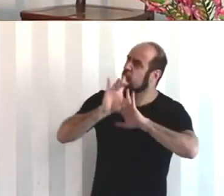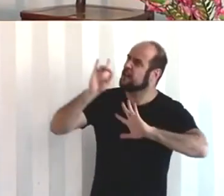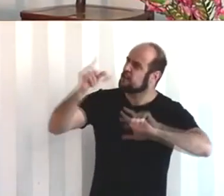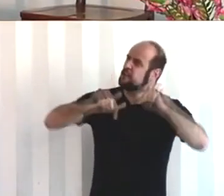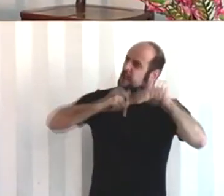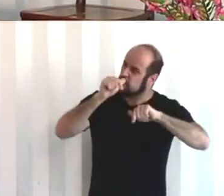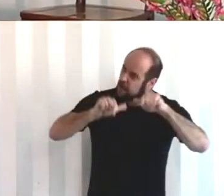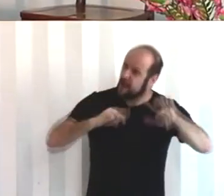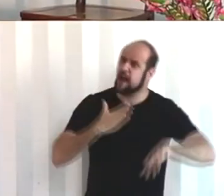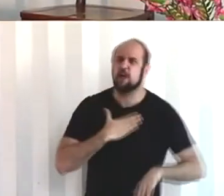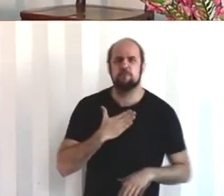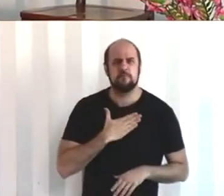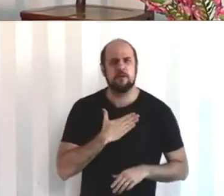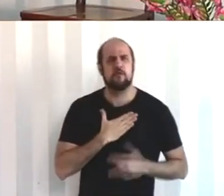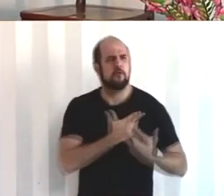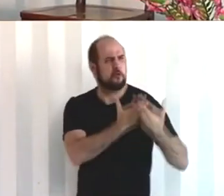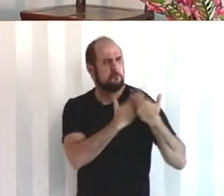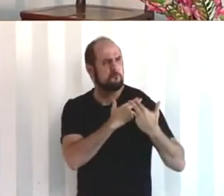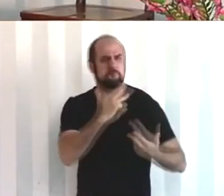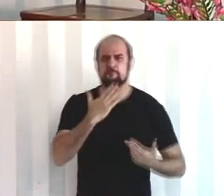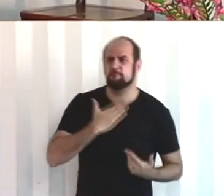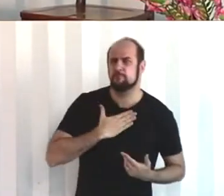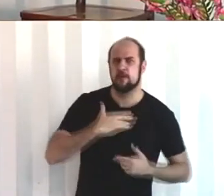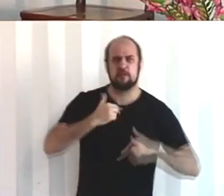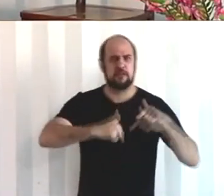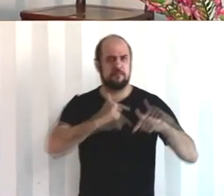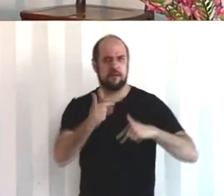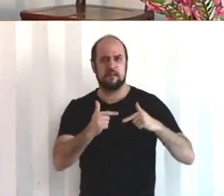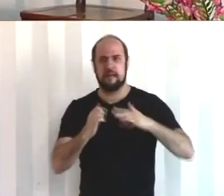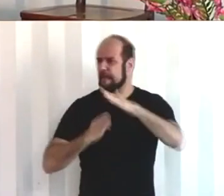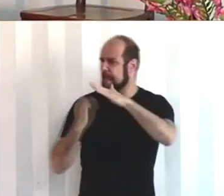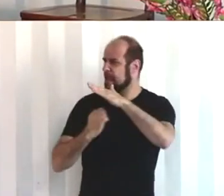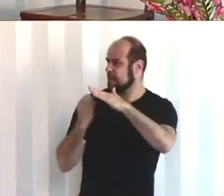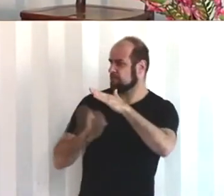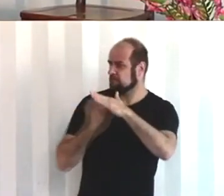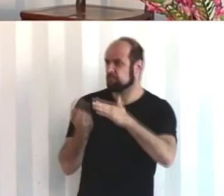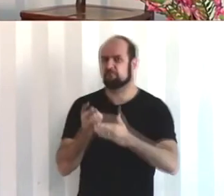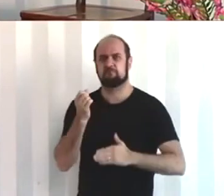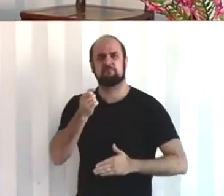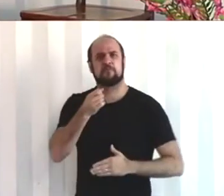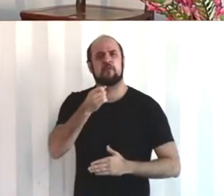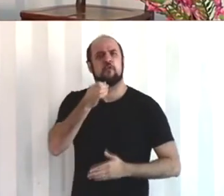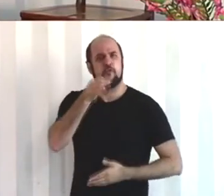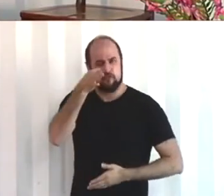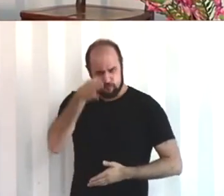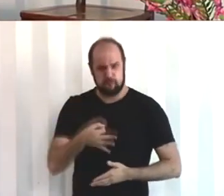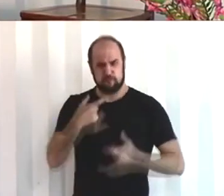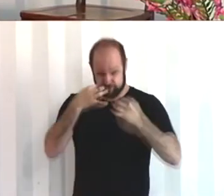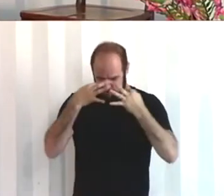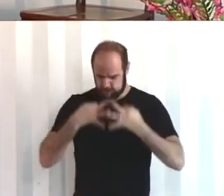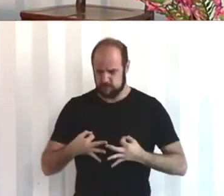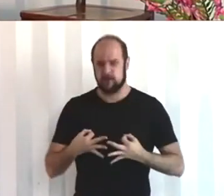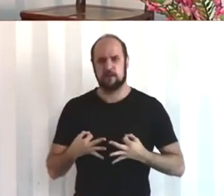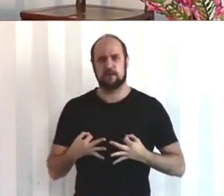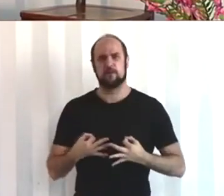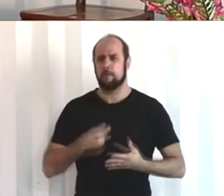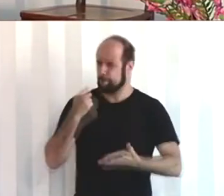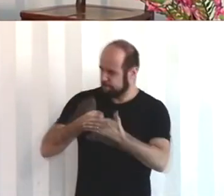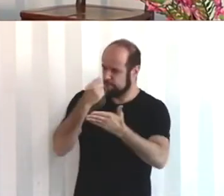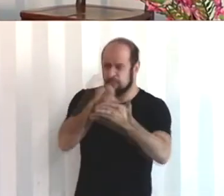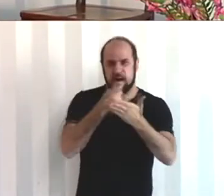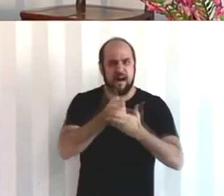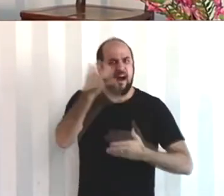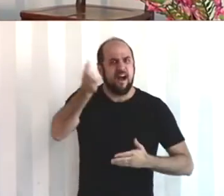enquanto executo as minhas tarefas, sendo um empresário honesto, pagando os direitos que eu tenho, vivendo os direitos, mas sobretudo vivendo também